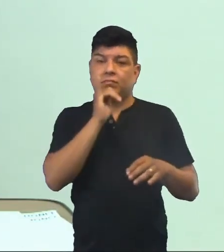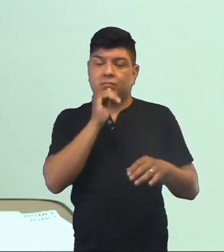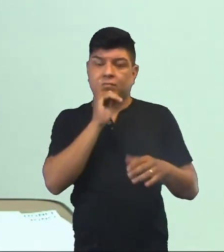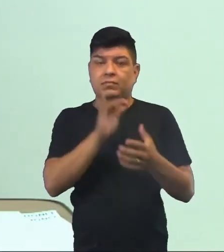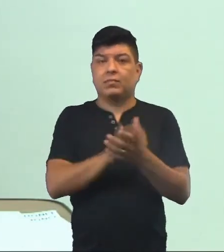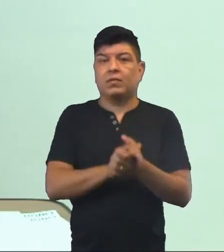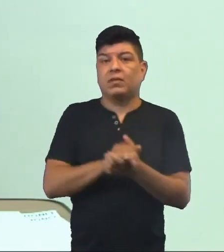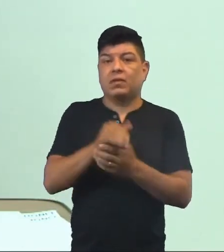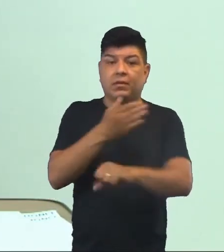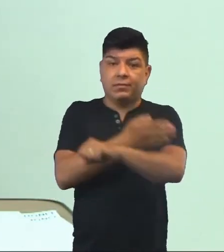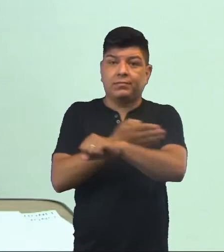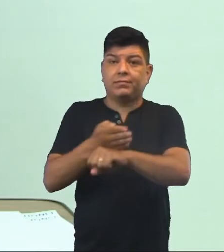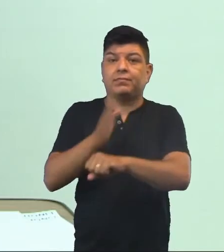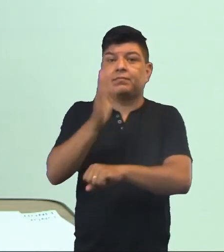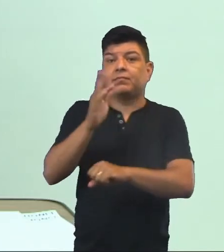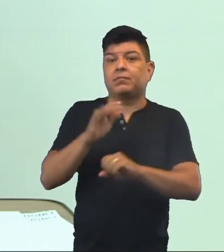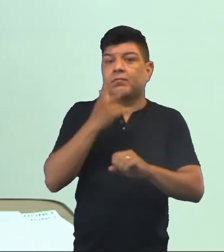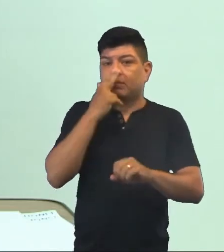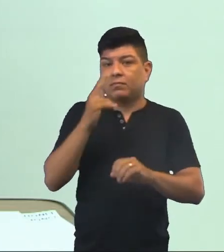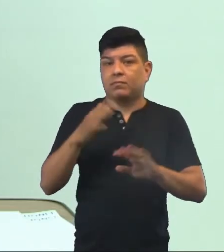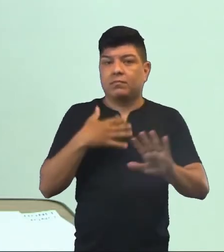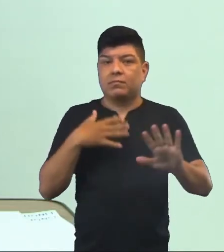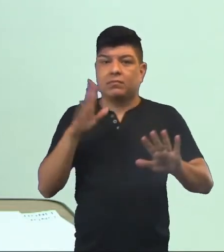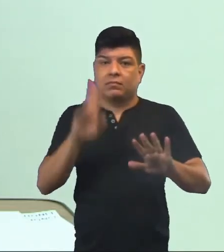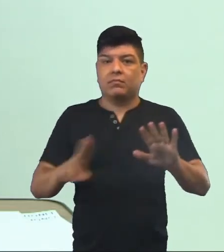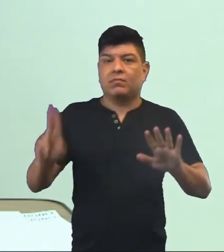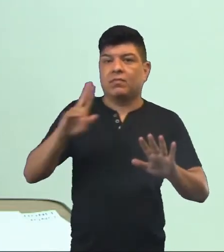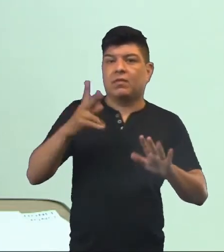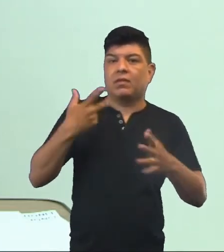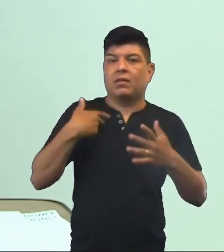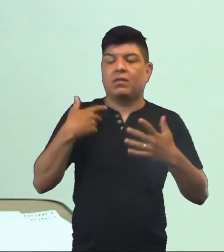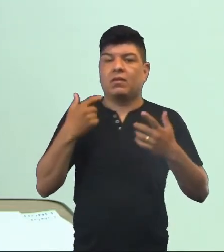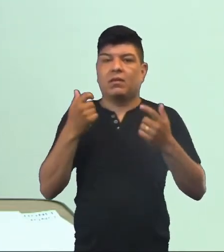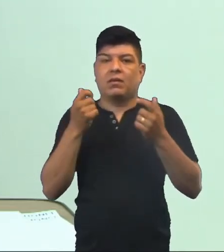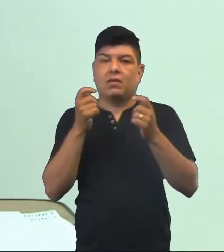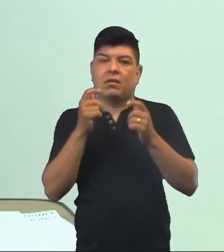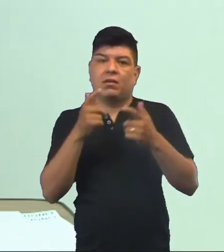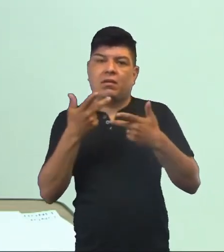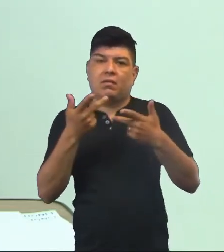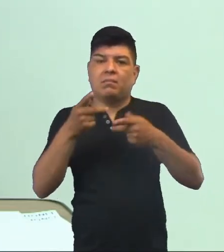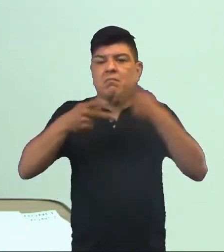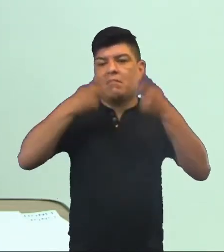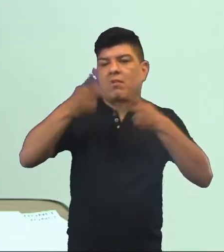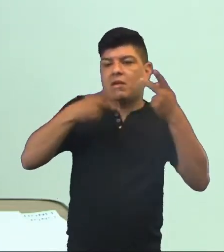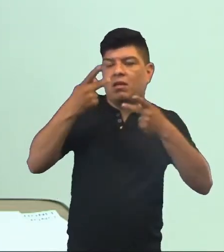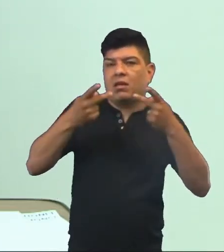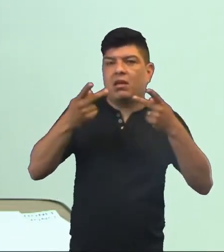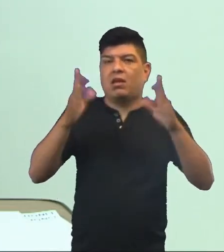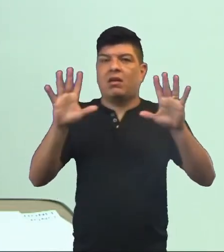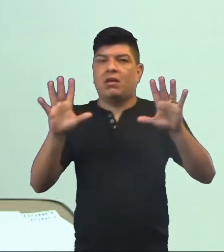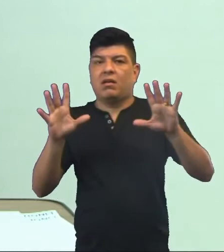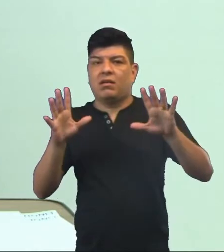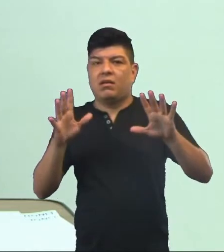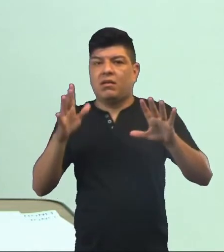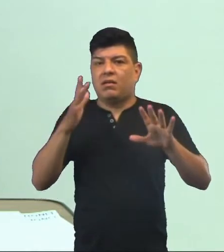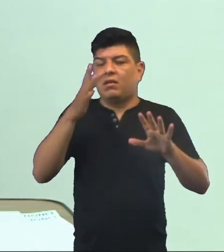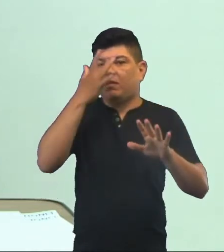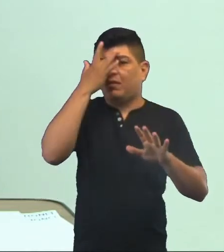exemplo, se eu sou acostumada a falar de certa forma usando muitas gírias, palavras como tá,